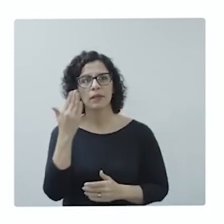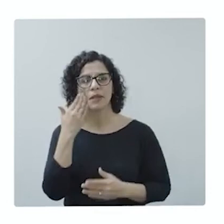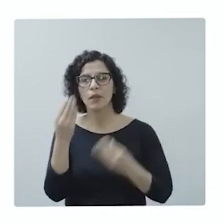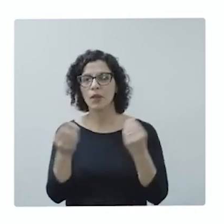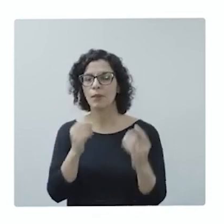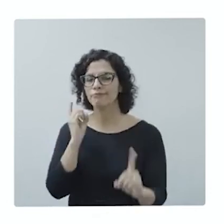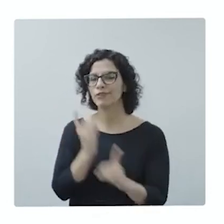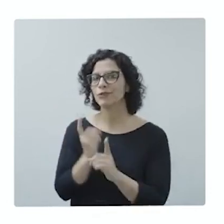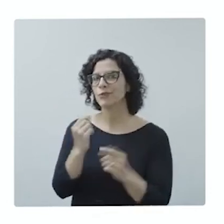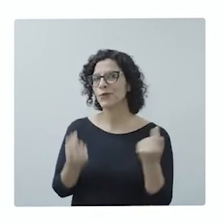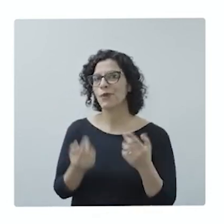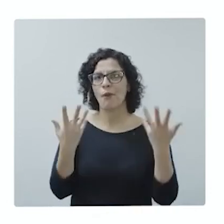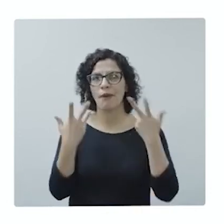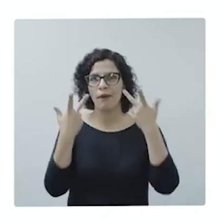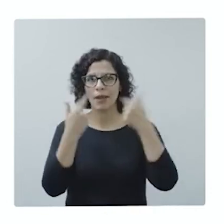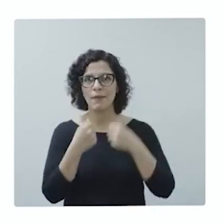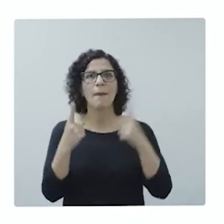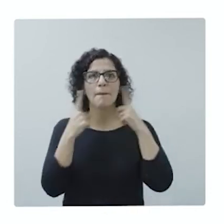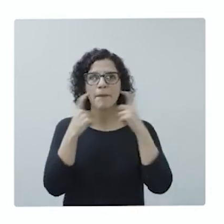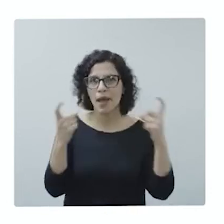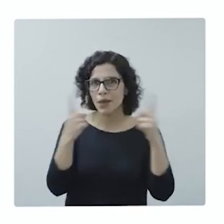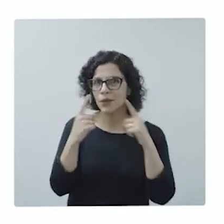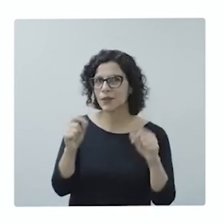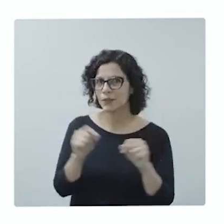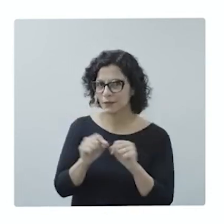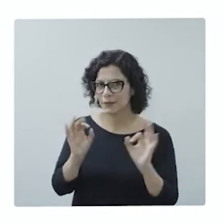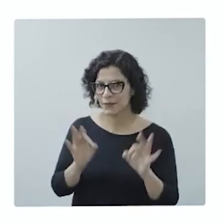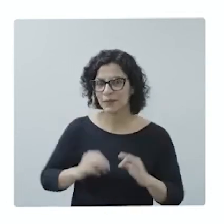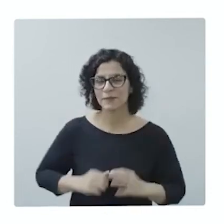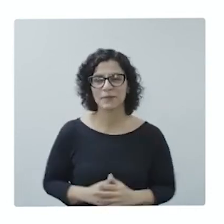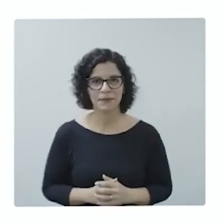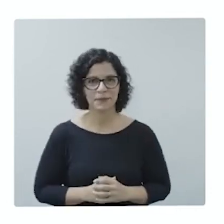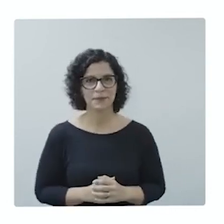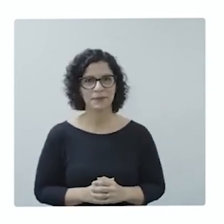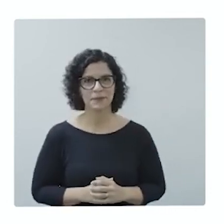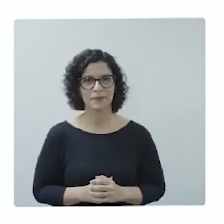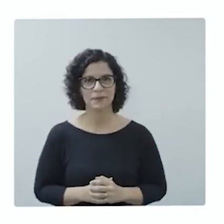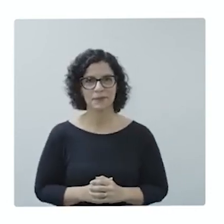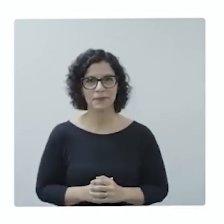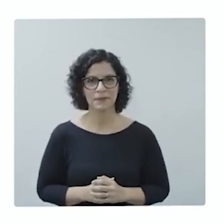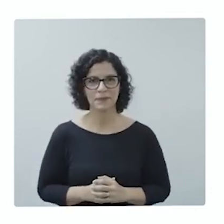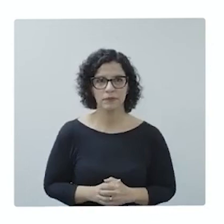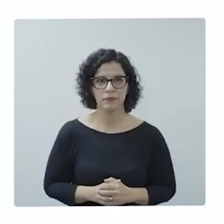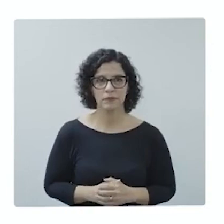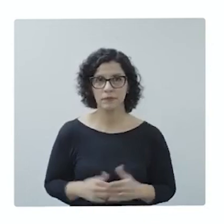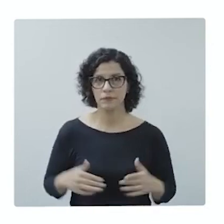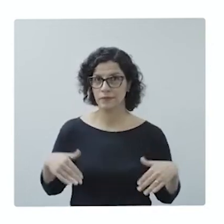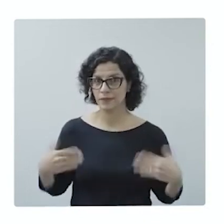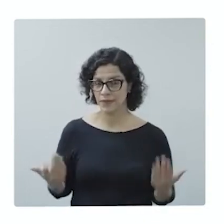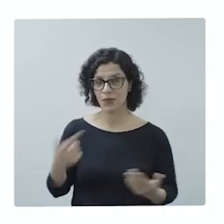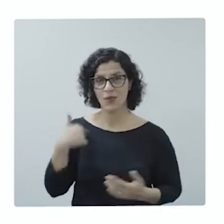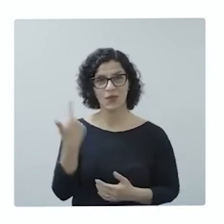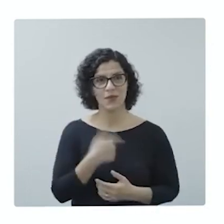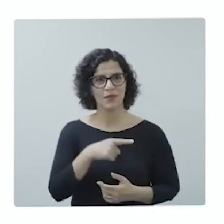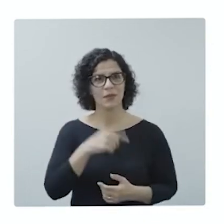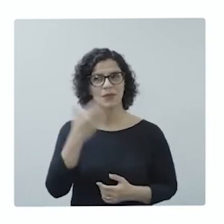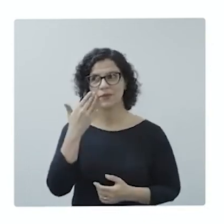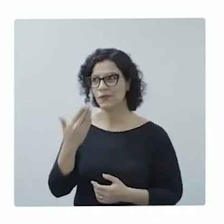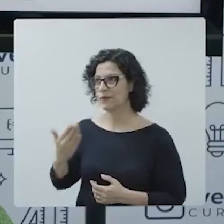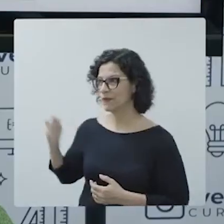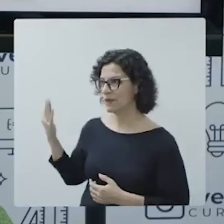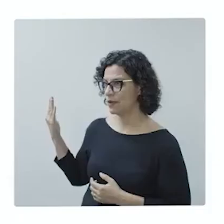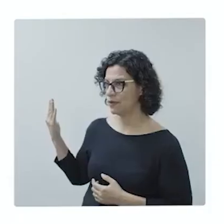para identificar qual que é o animal, certo? Então, aqui nós temos, olhem